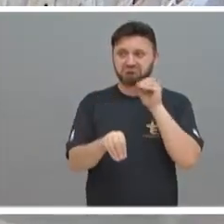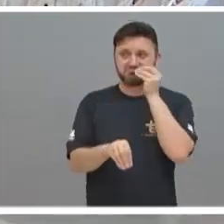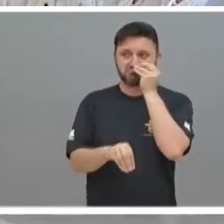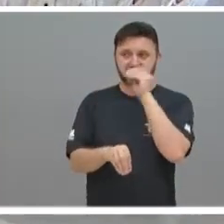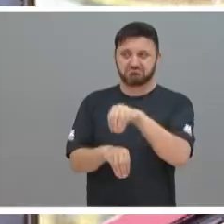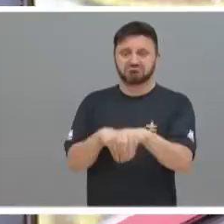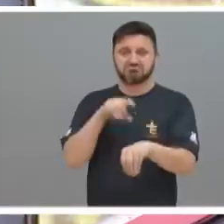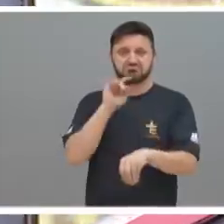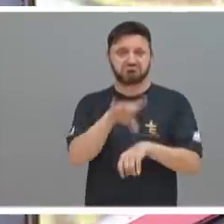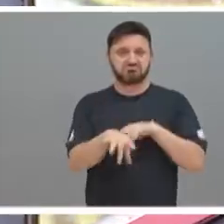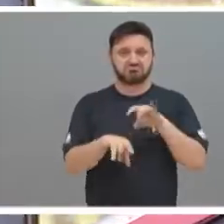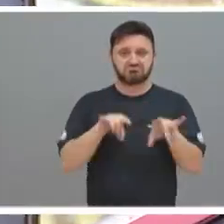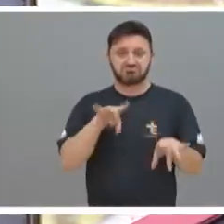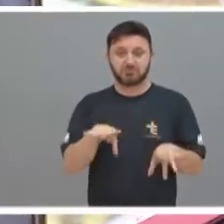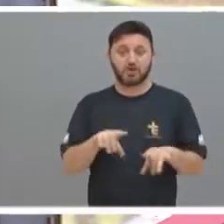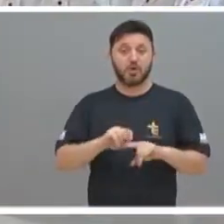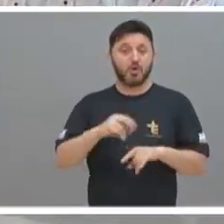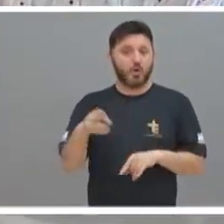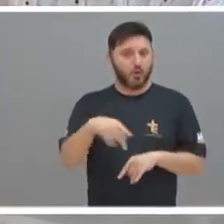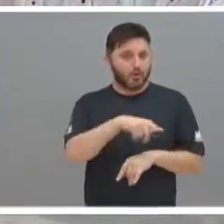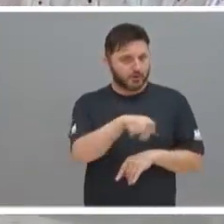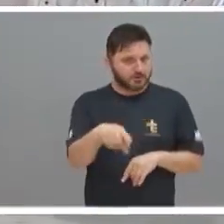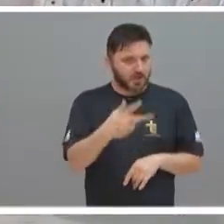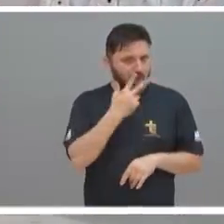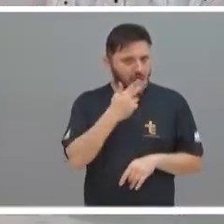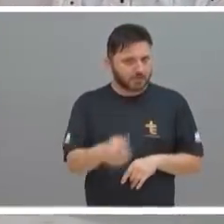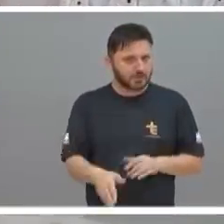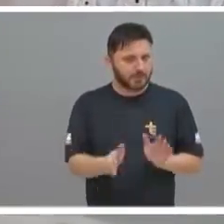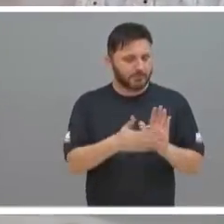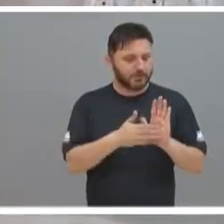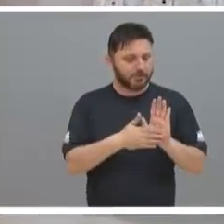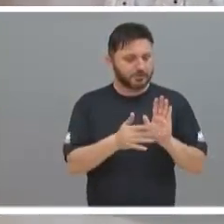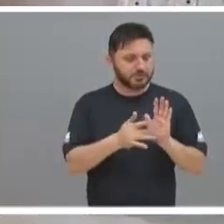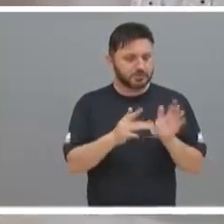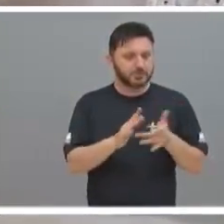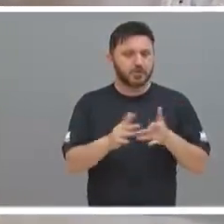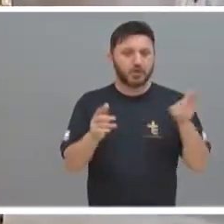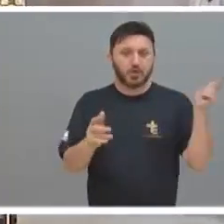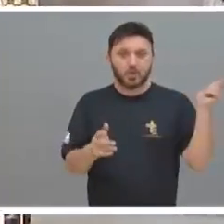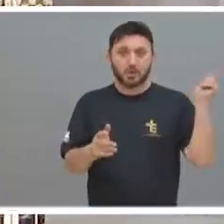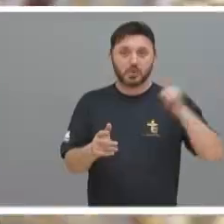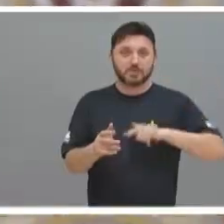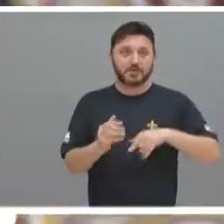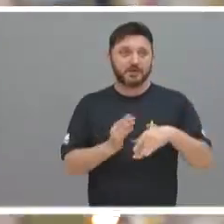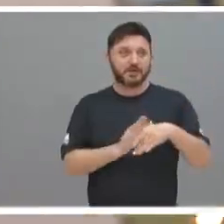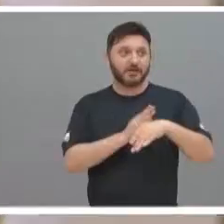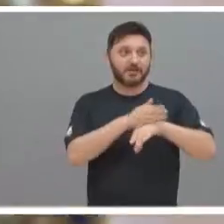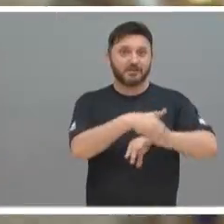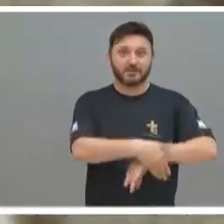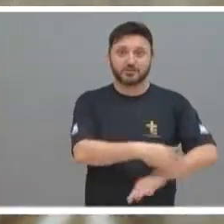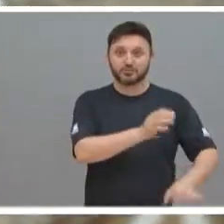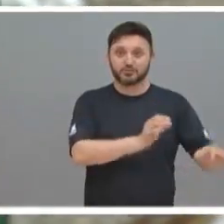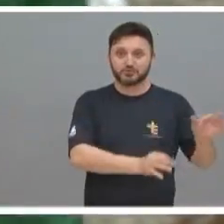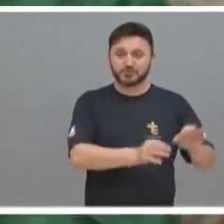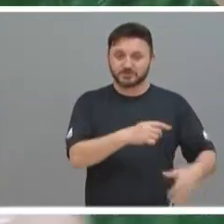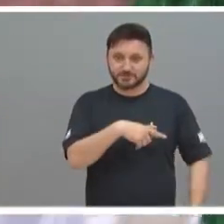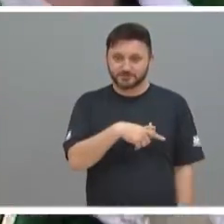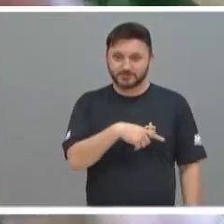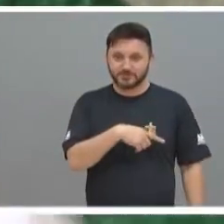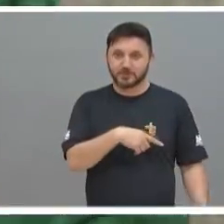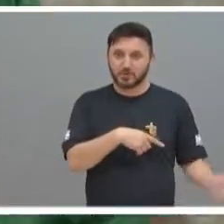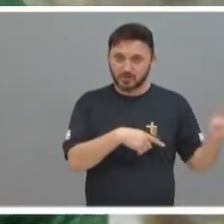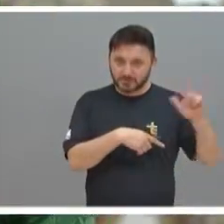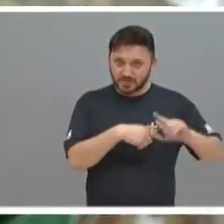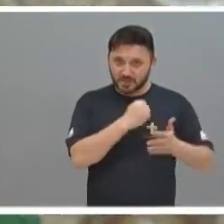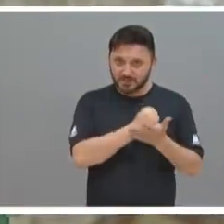Ou você acha que a proposta de nosso Senhor consegue passar pelos nossos tribunais? Consegue passar pela